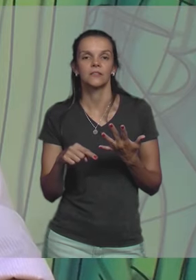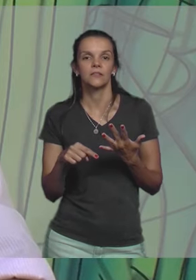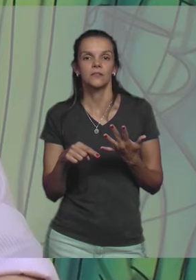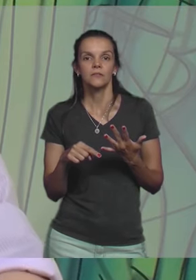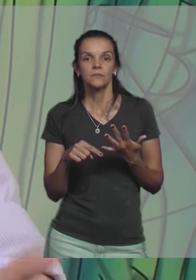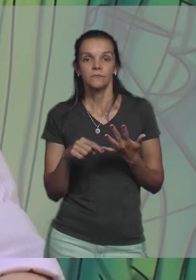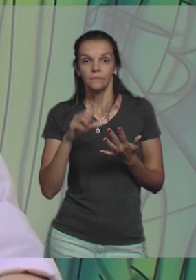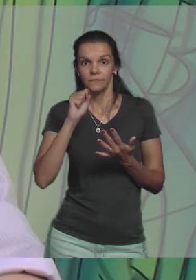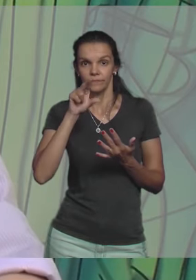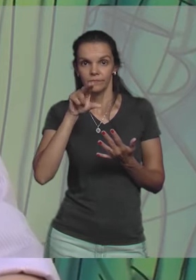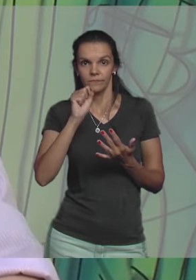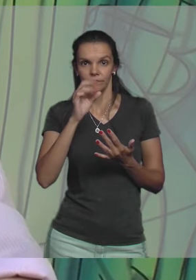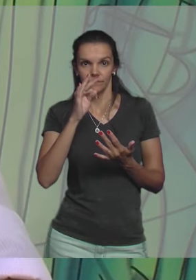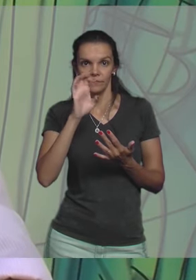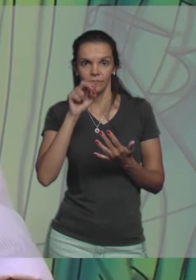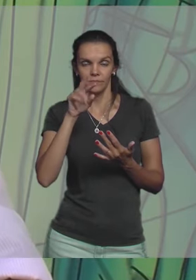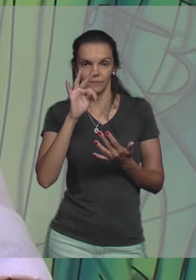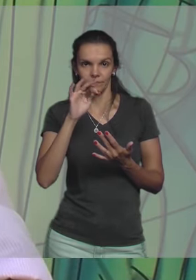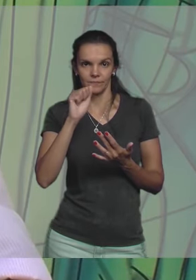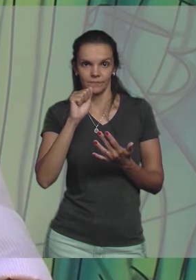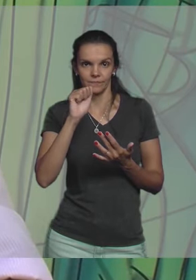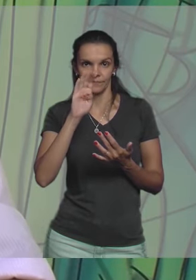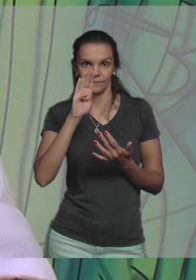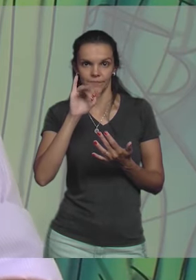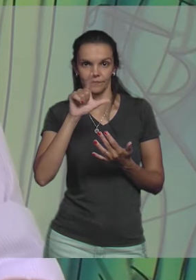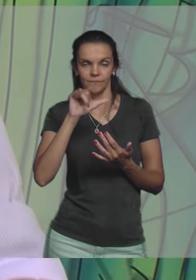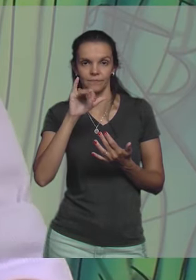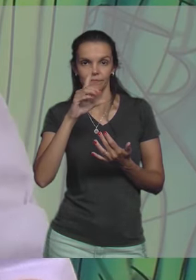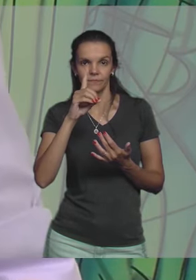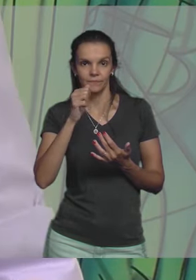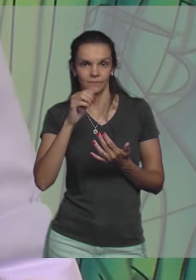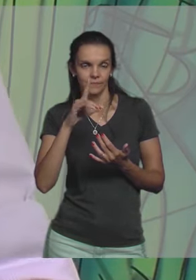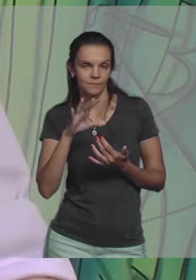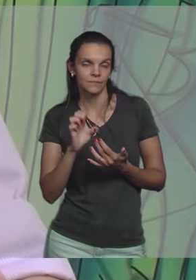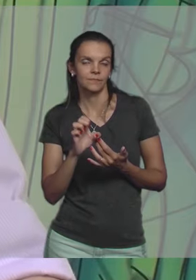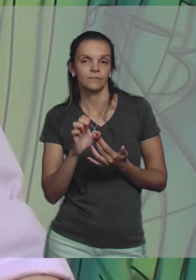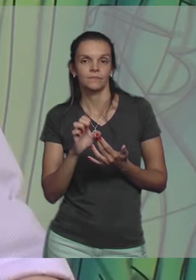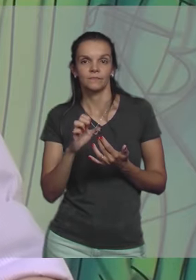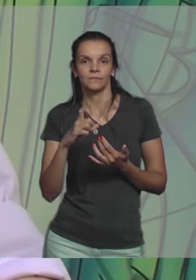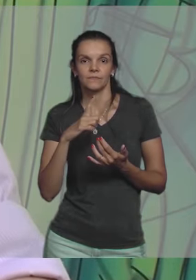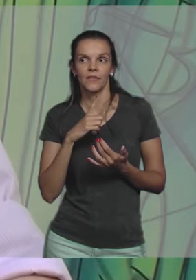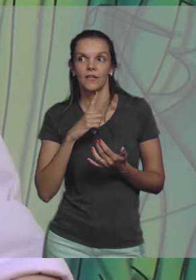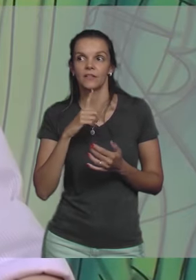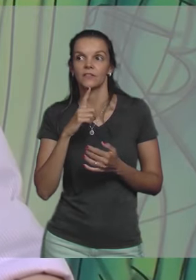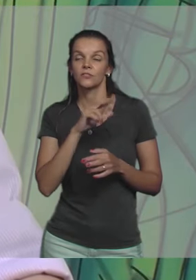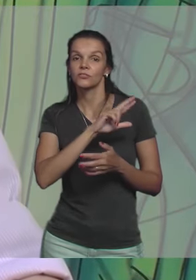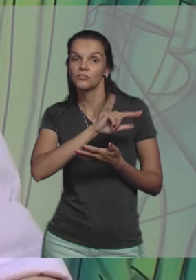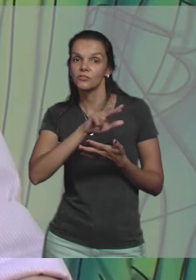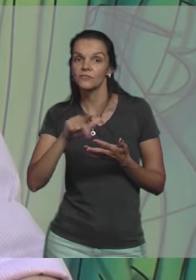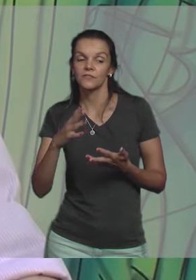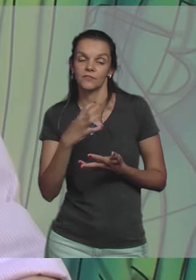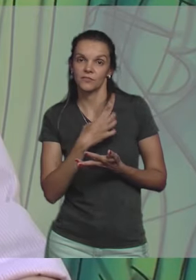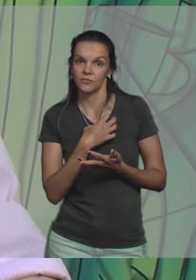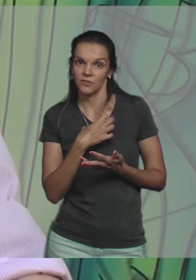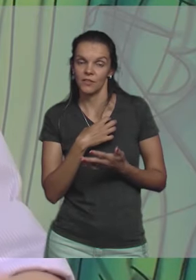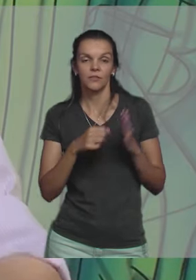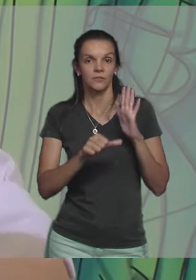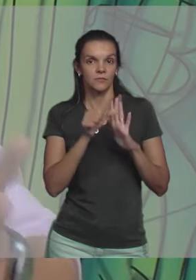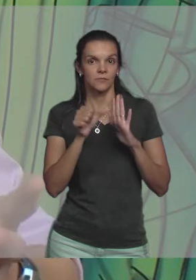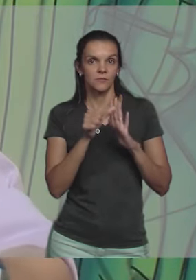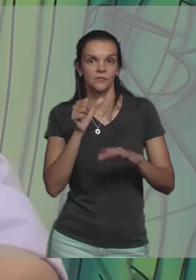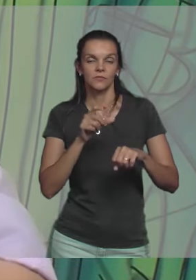sustentabilidade, a diminuição da poluição ambiental. Né? A gente tem que olhar isso sobre vários mecanismos, várias formas. Num primeiro